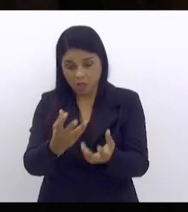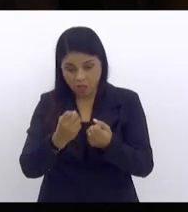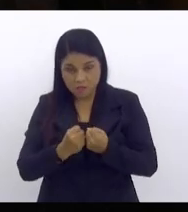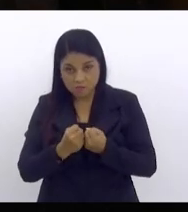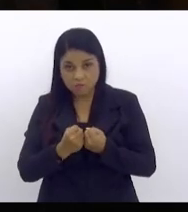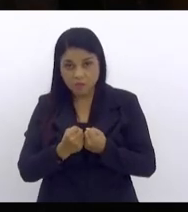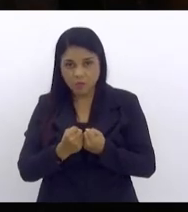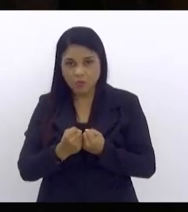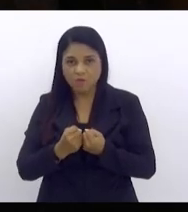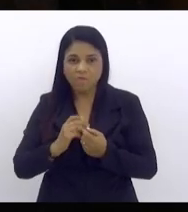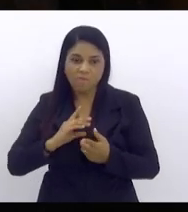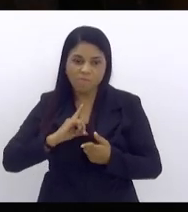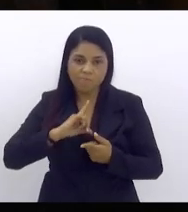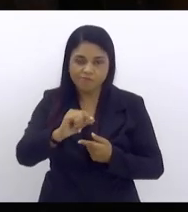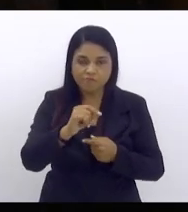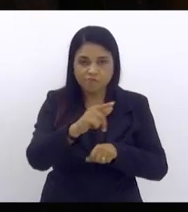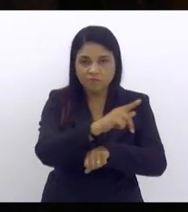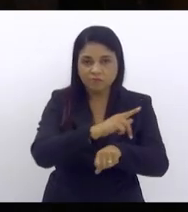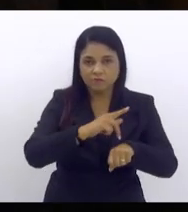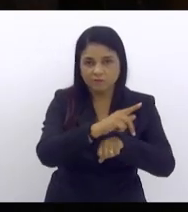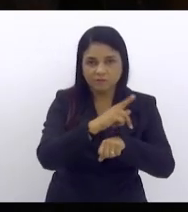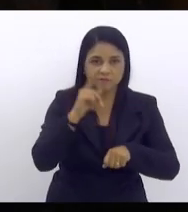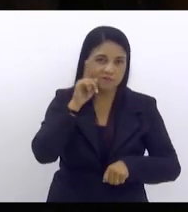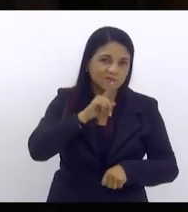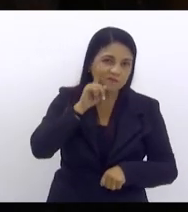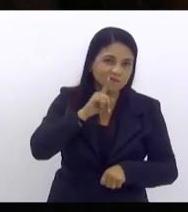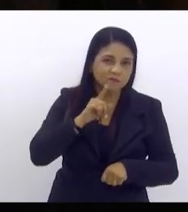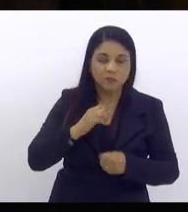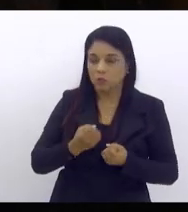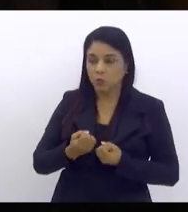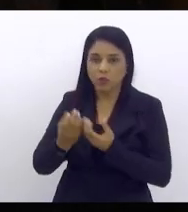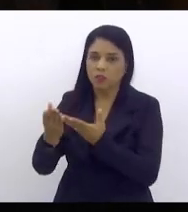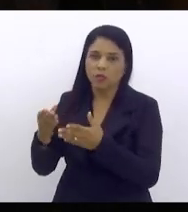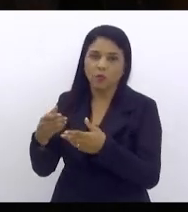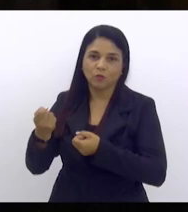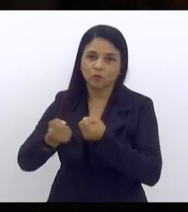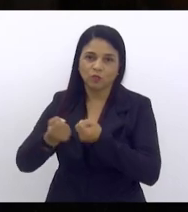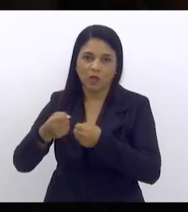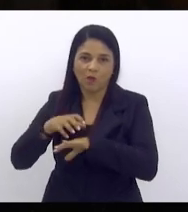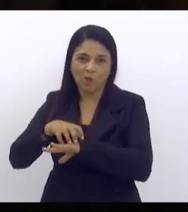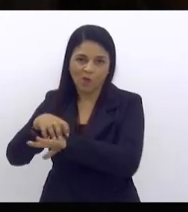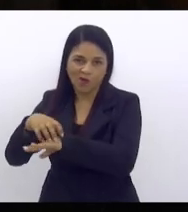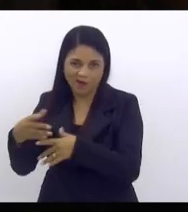Estados Unidos e não entregou os caveirões. E aqui, se a senhora